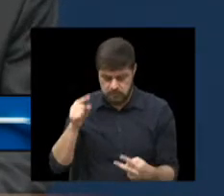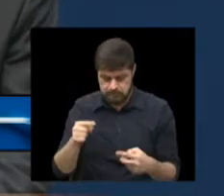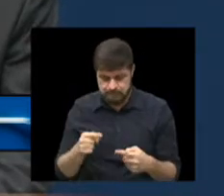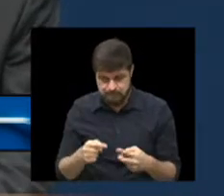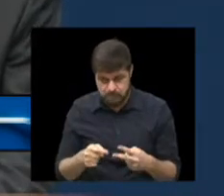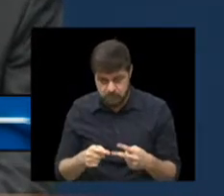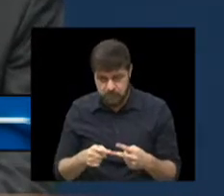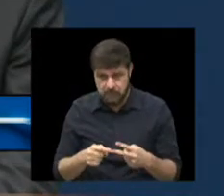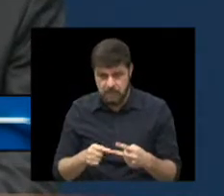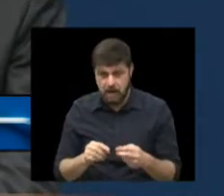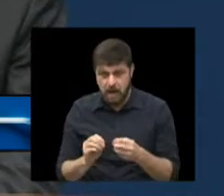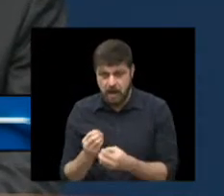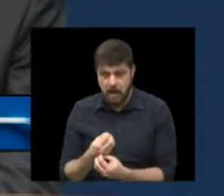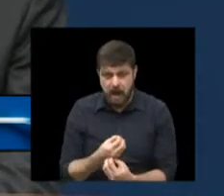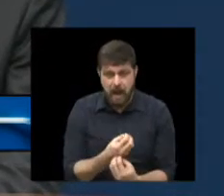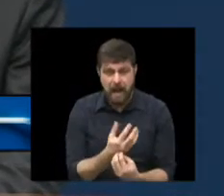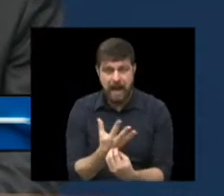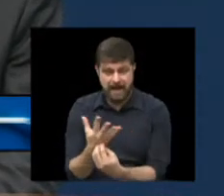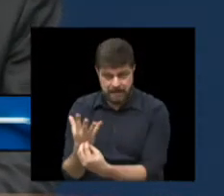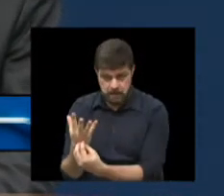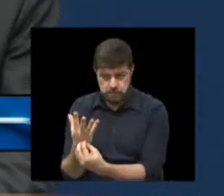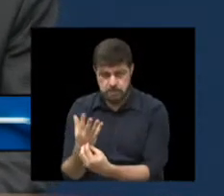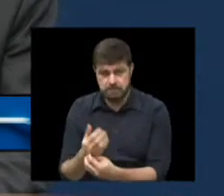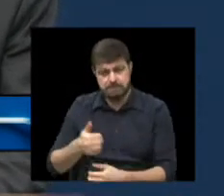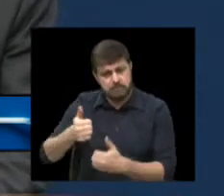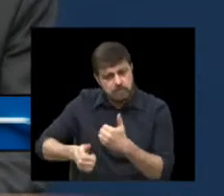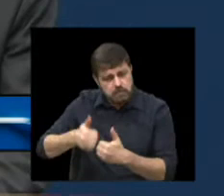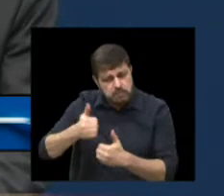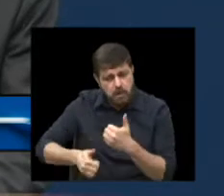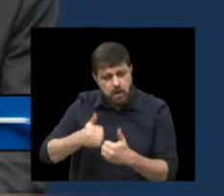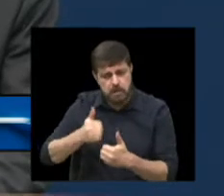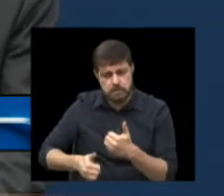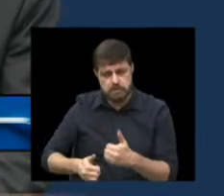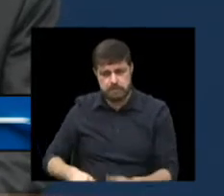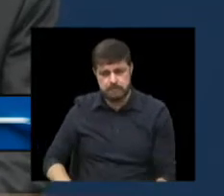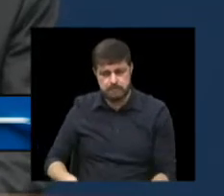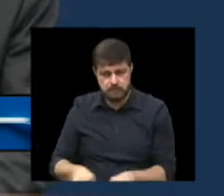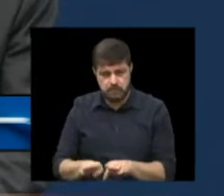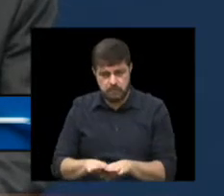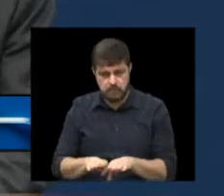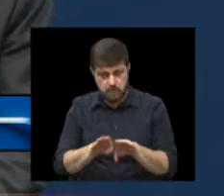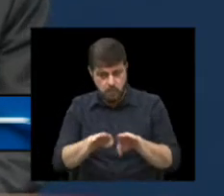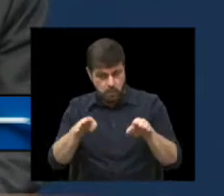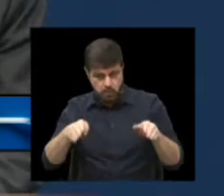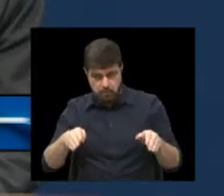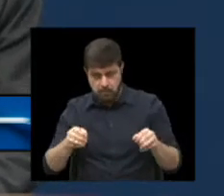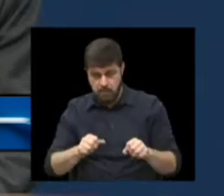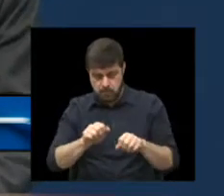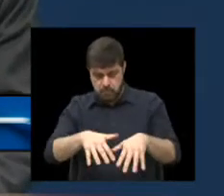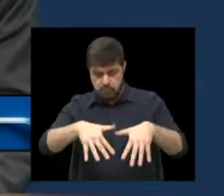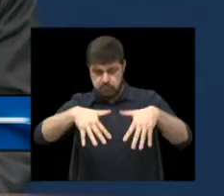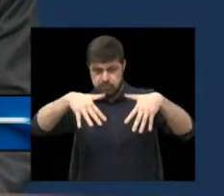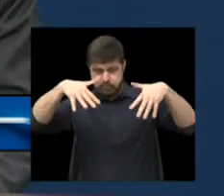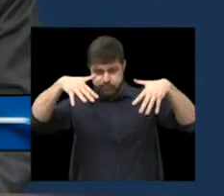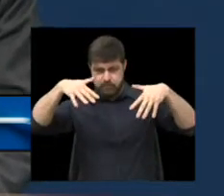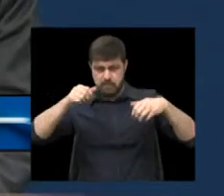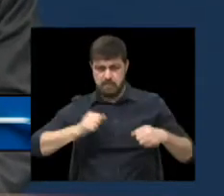à arte, ao esporte, palco de inúmeras